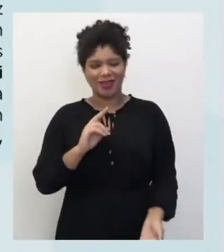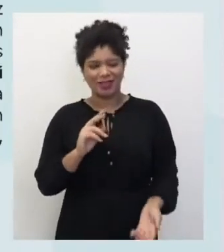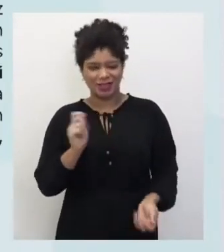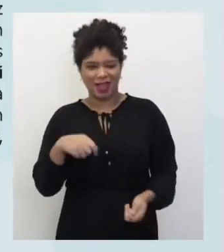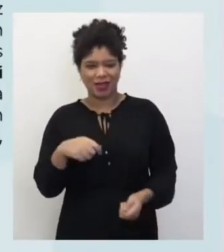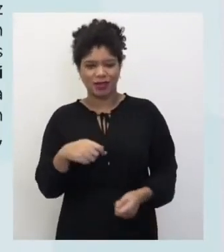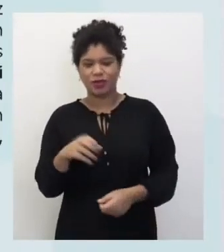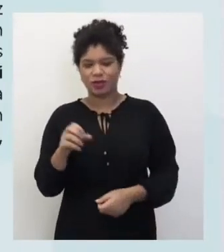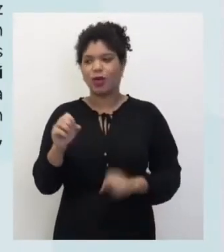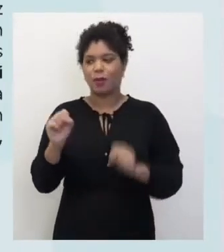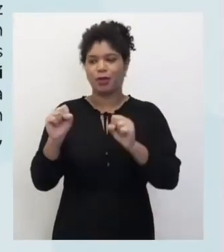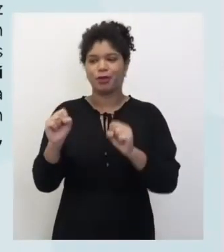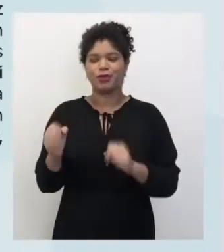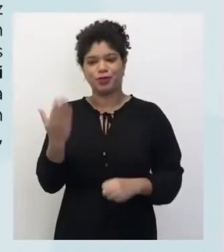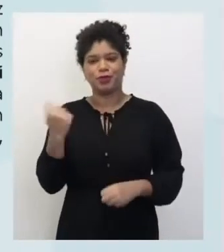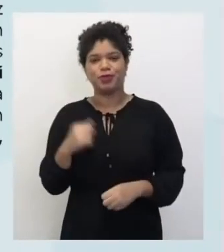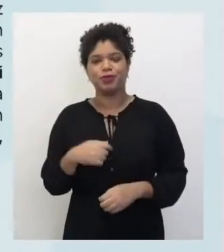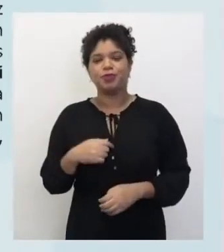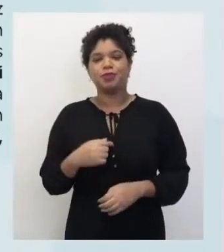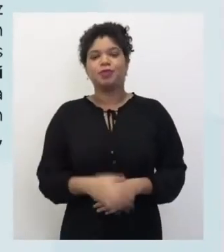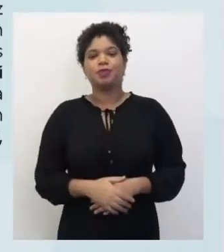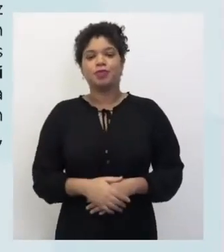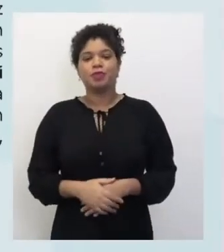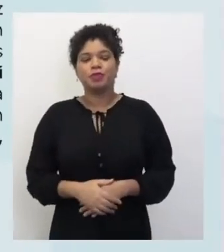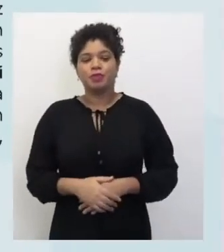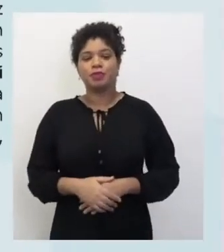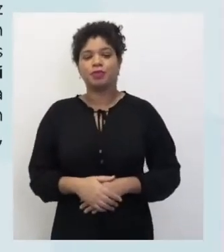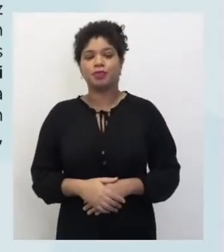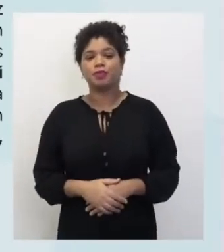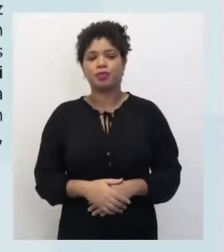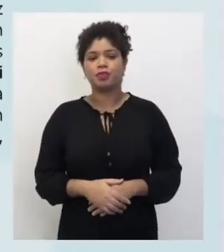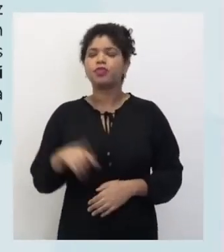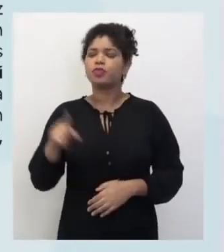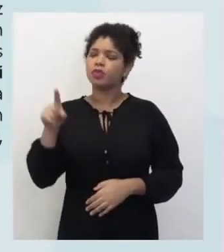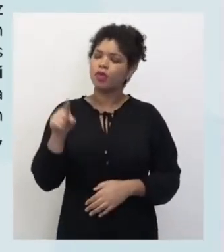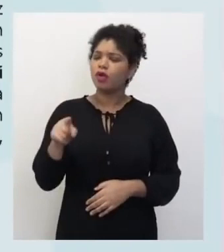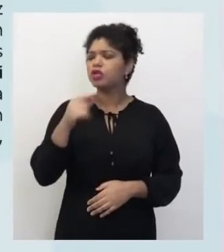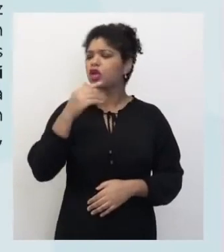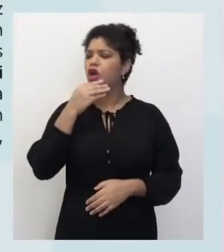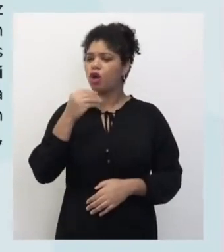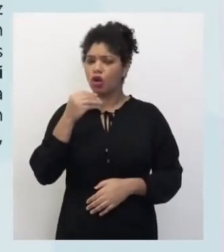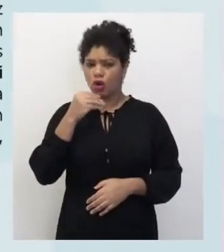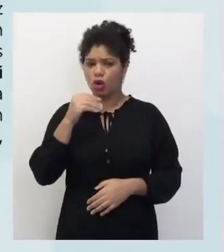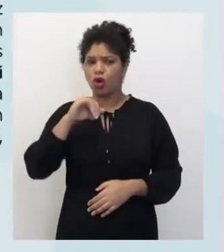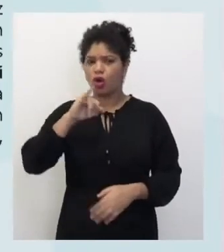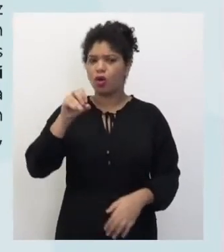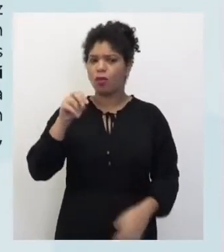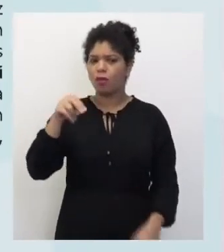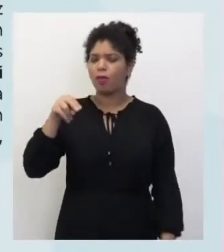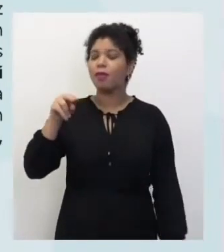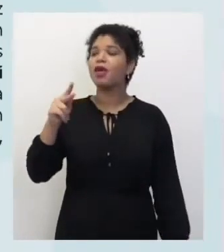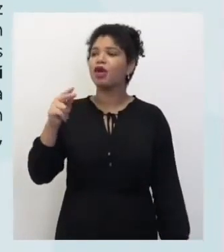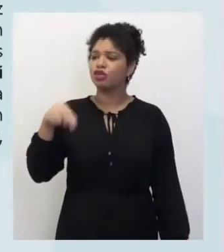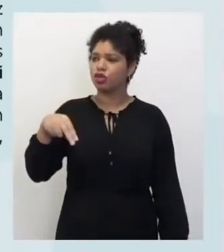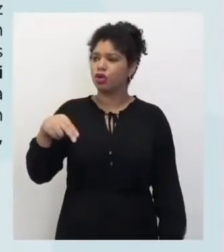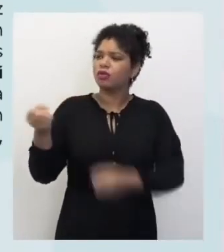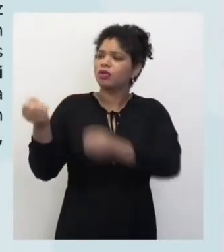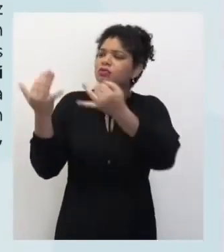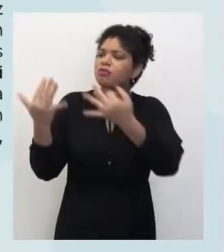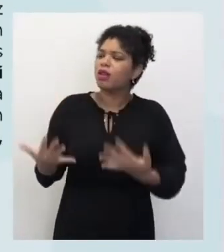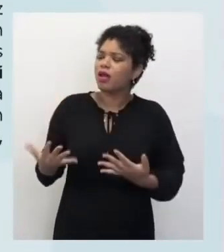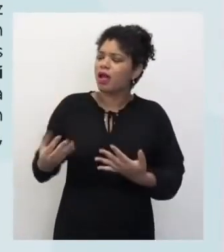lá. Muito bem. O senhor poderia nos contar brevemente sobre sua vida